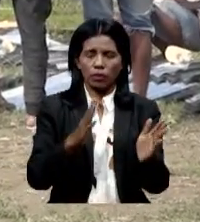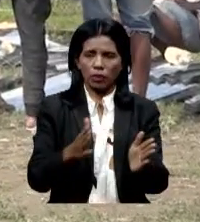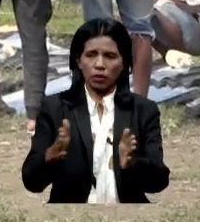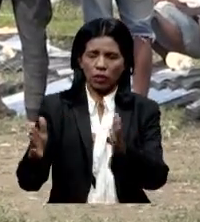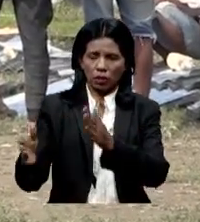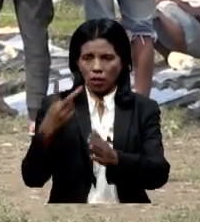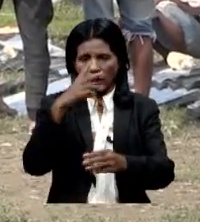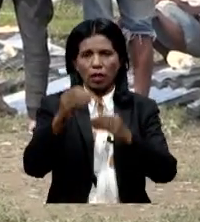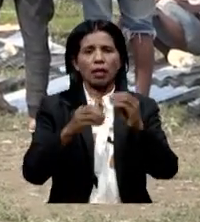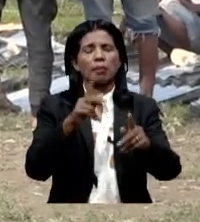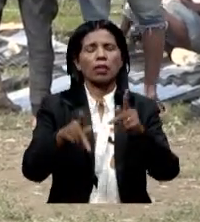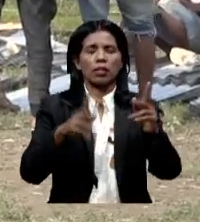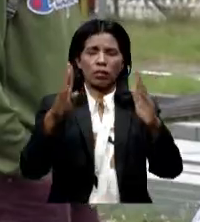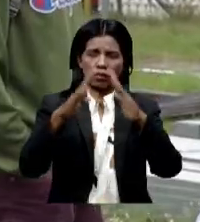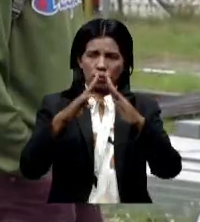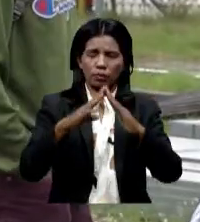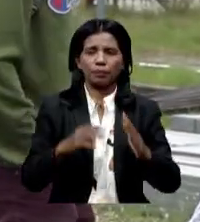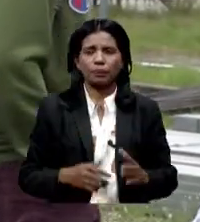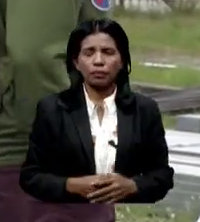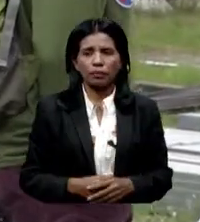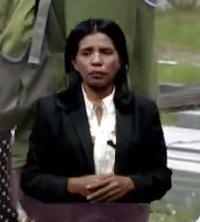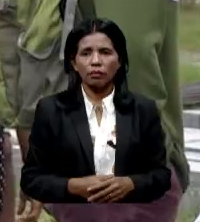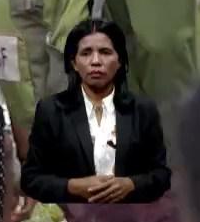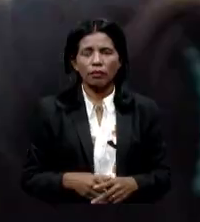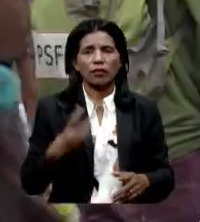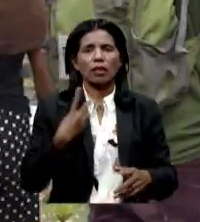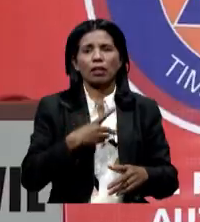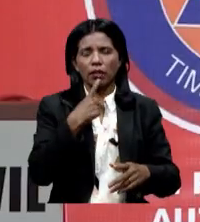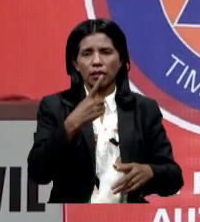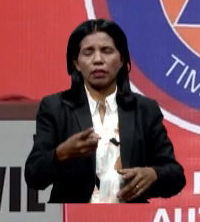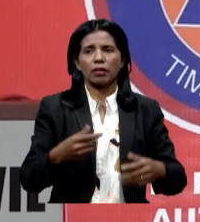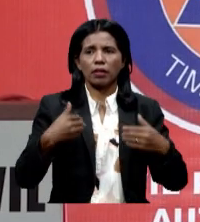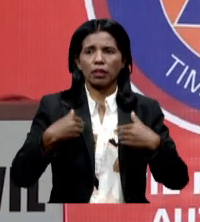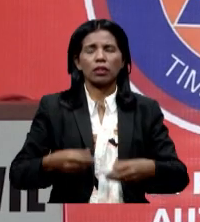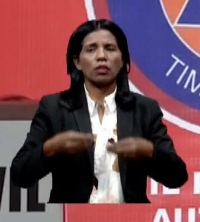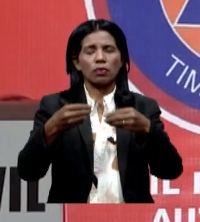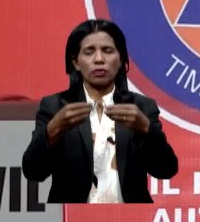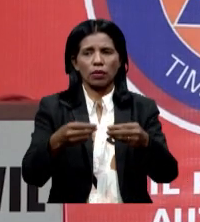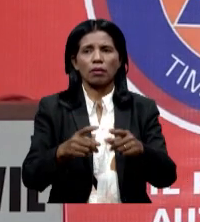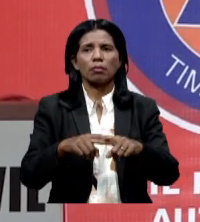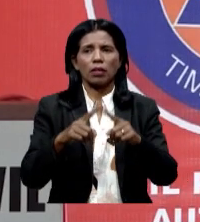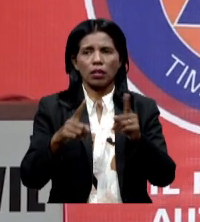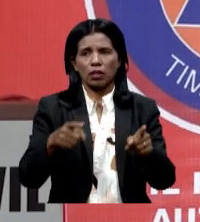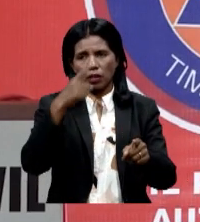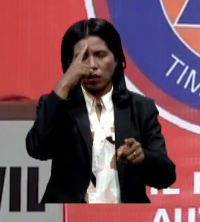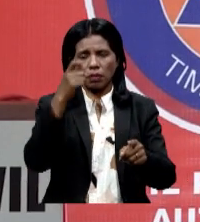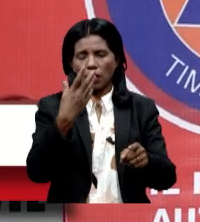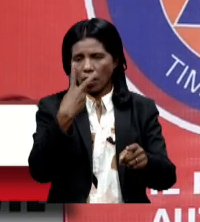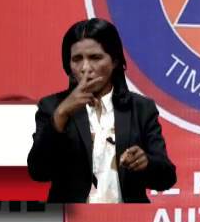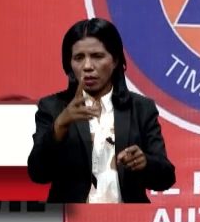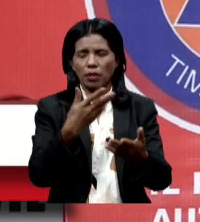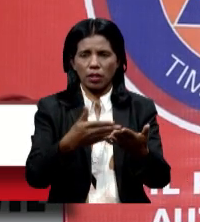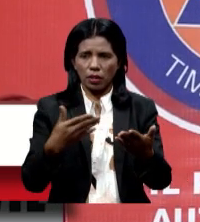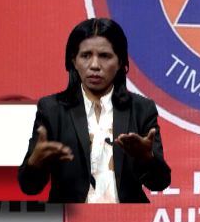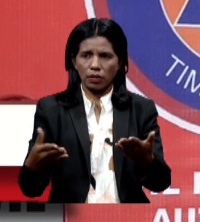uma. Para ser apoio emergência, está apoio imediato. O que acontece é que está mas vê também liga para material, liga